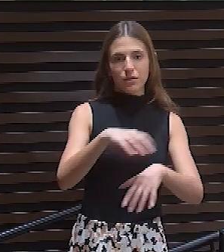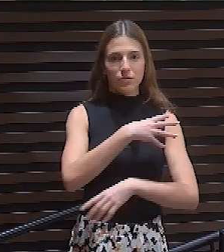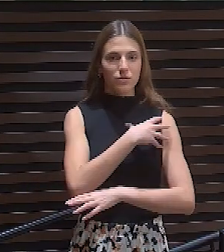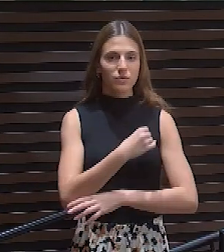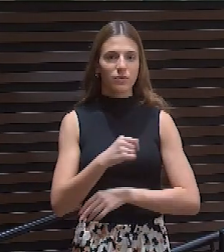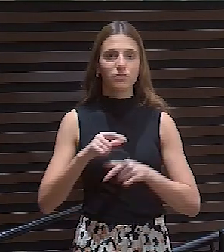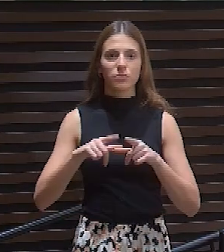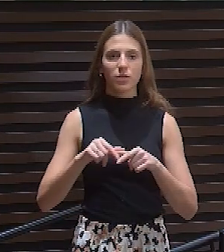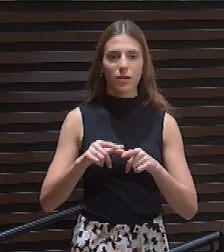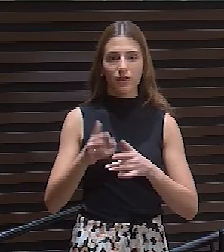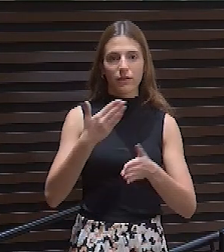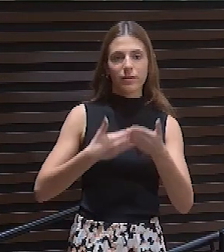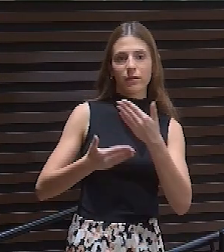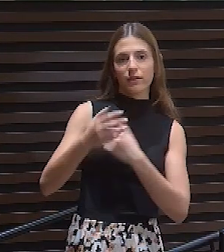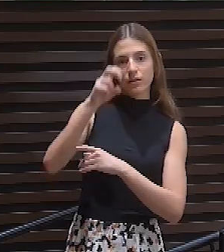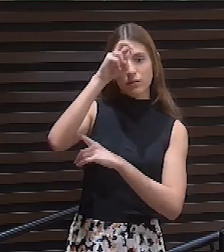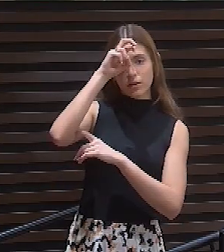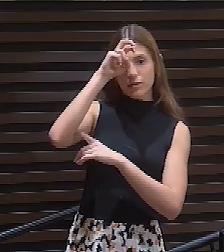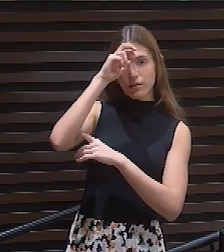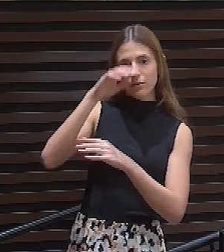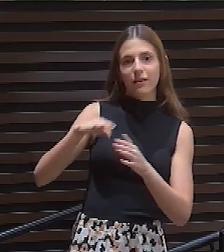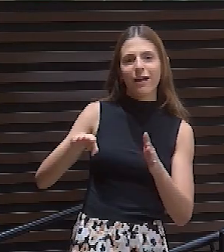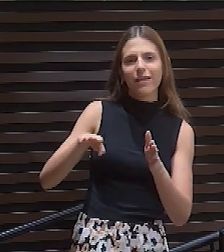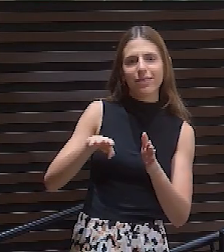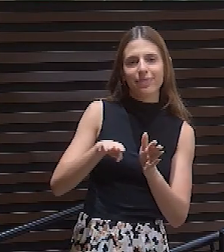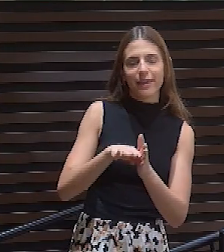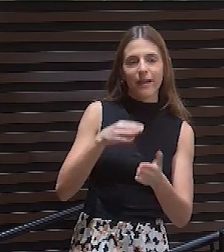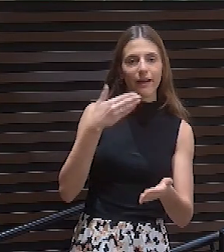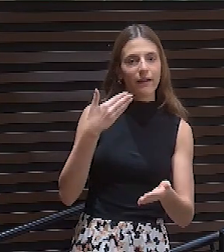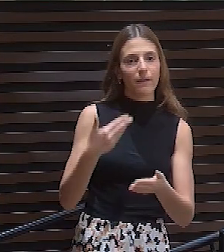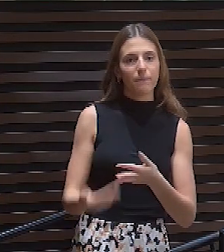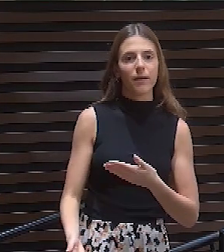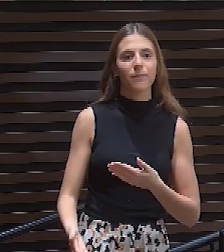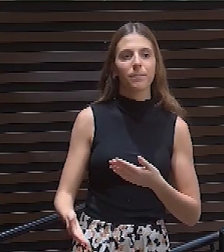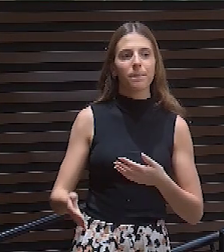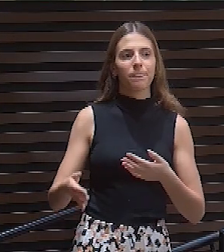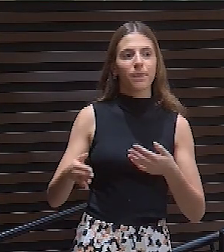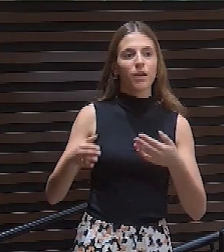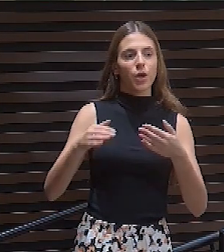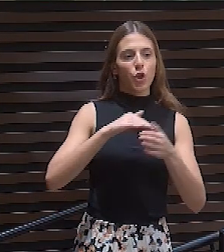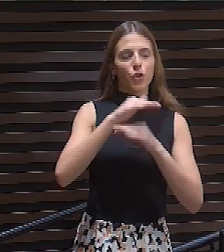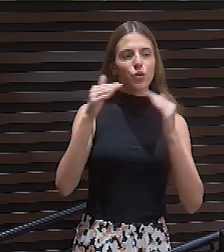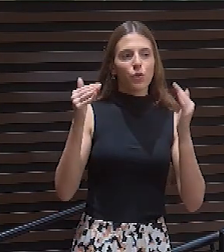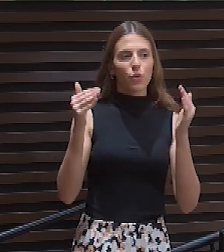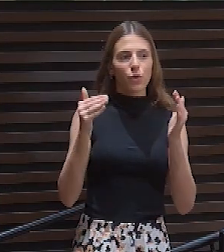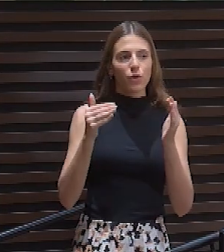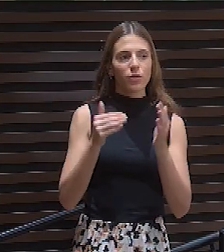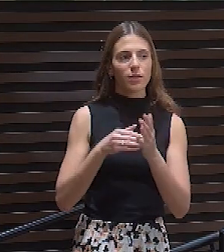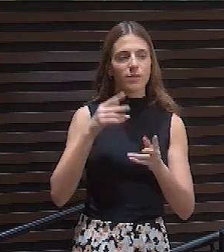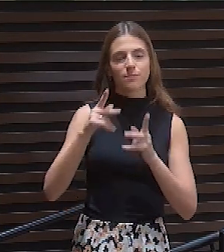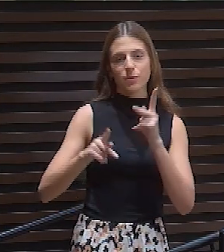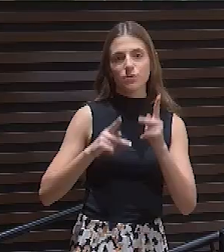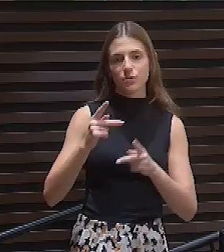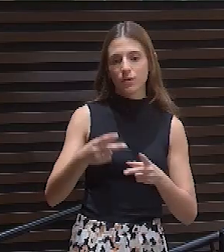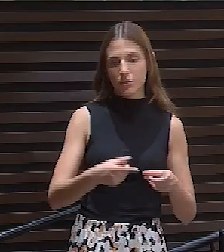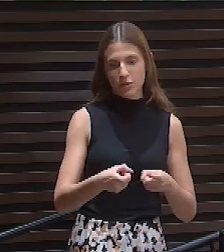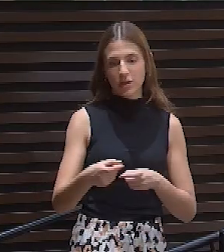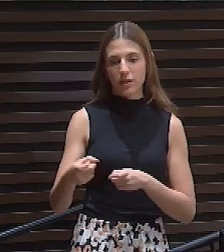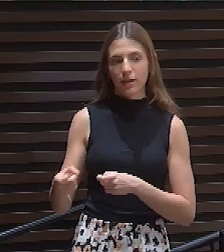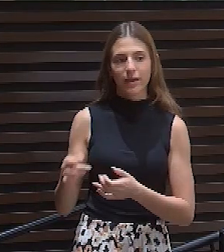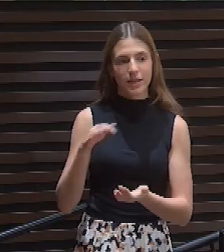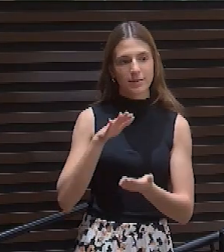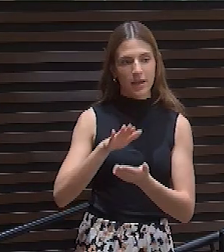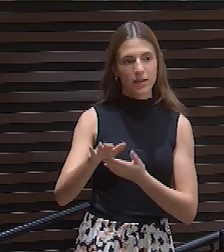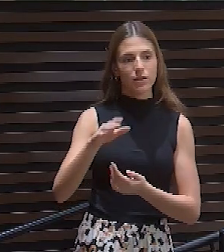deserto, até se acabar toda a gente dos homens de guerra que saíram do